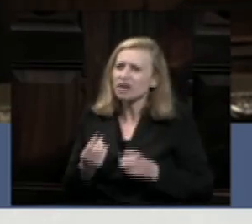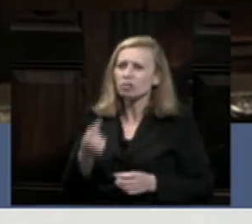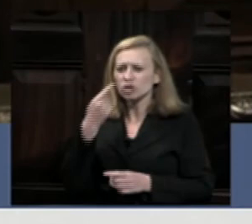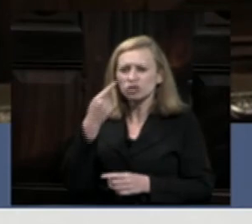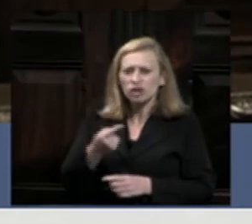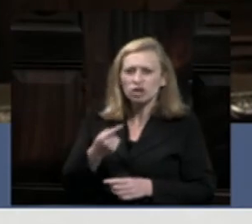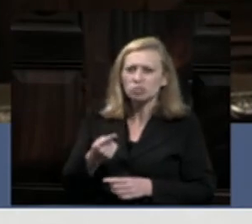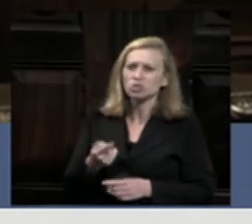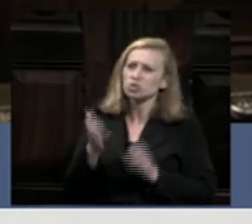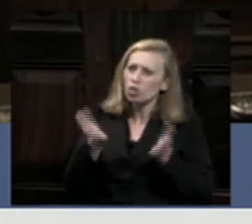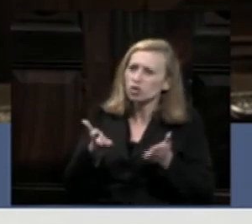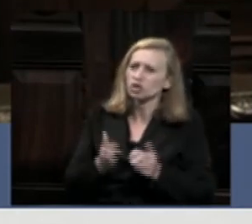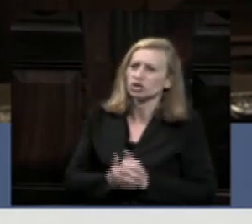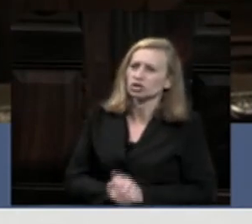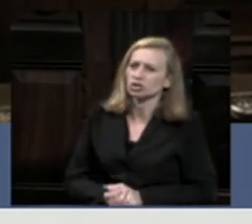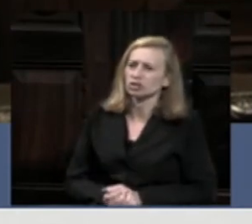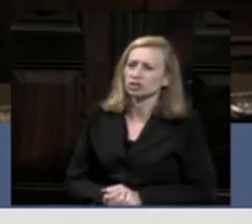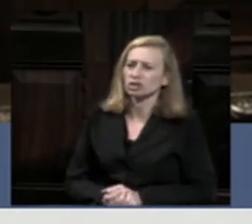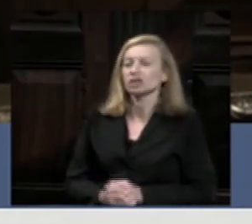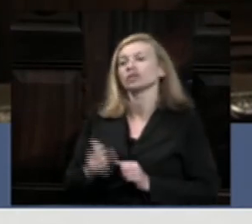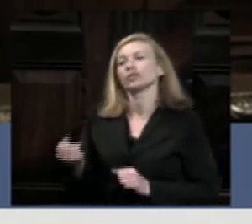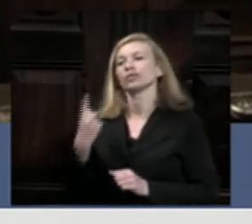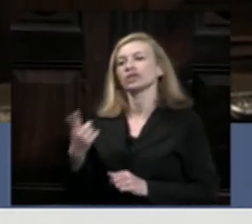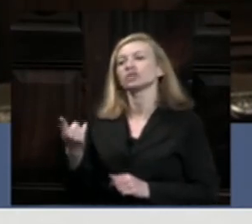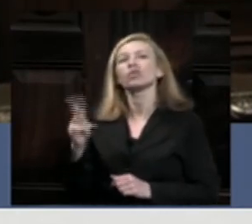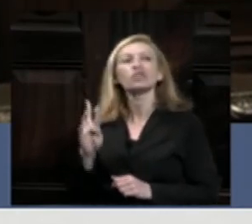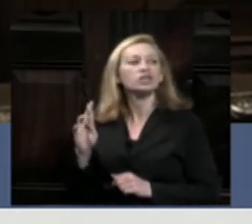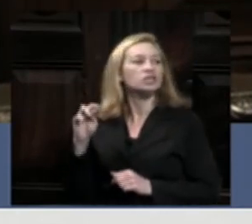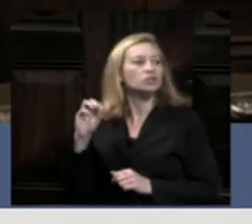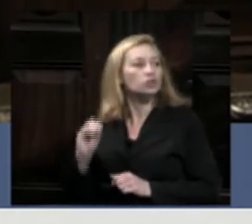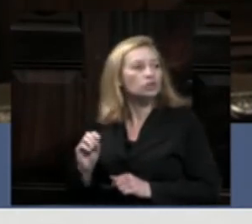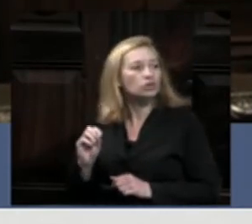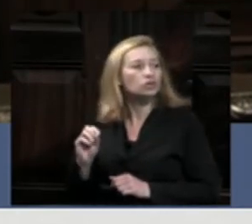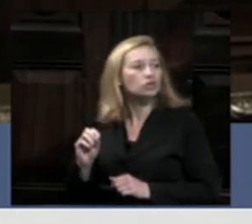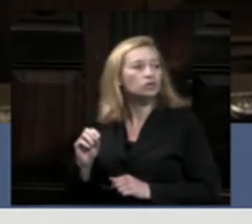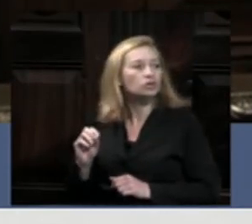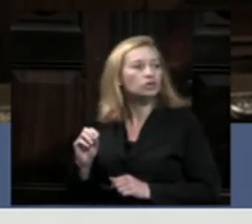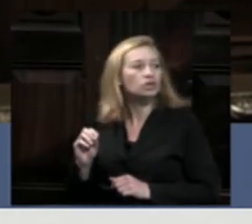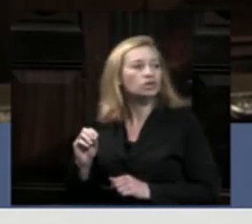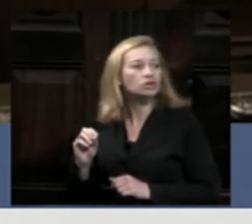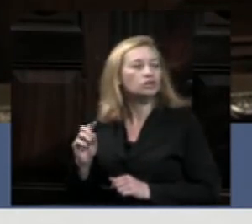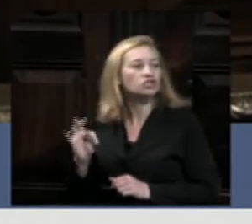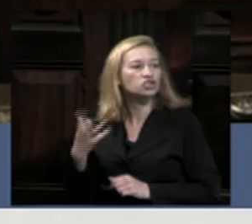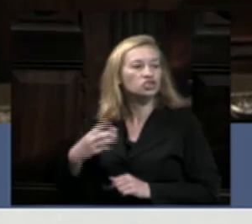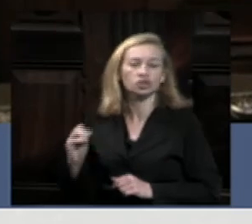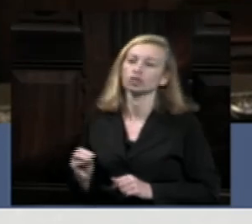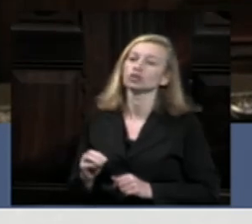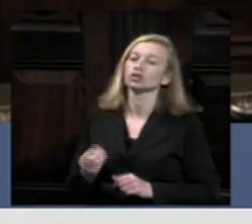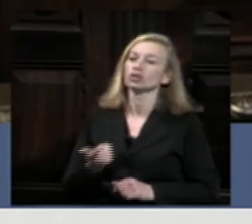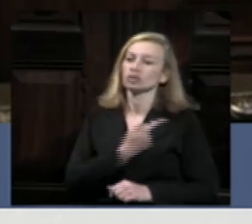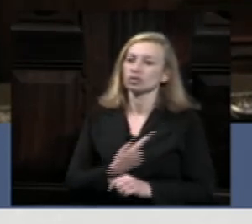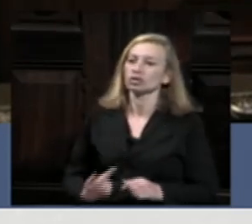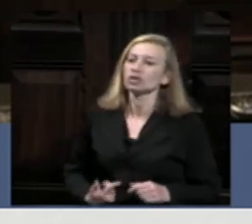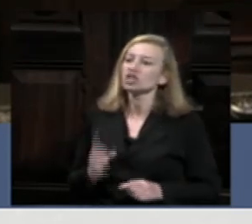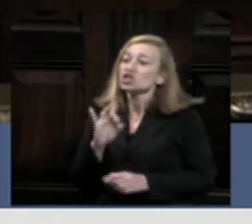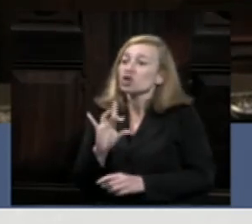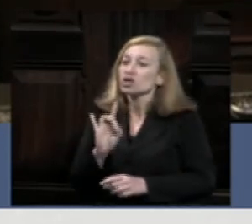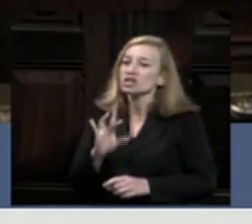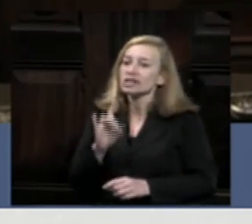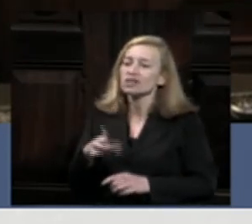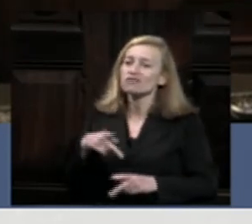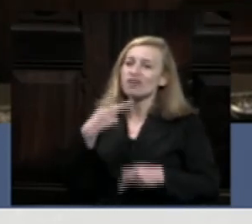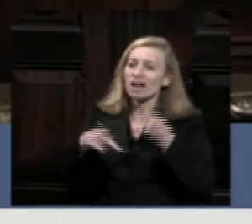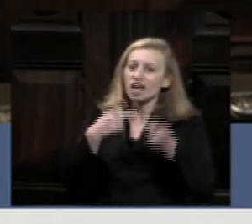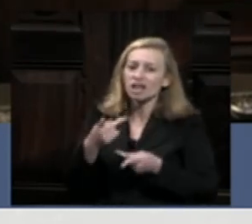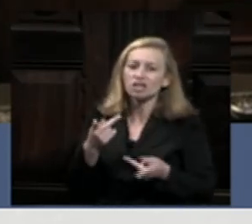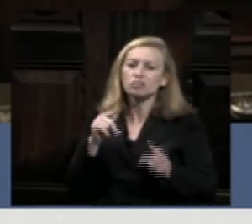que assistimos, o ex-governador foi um lobo solitário nas suas denúncias feitas contra